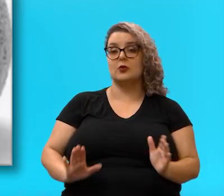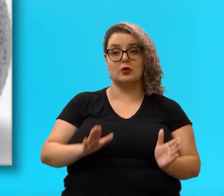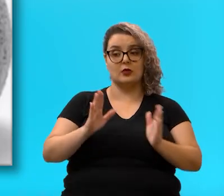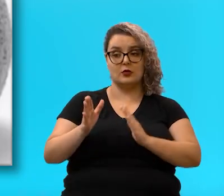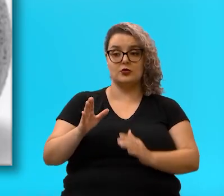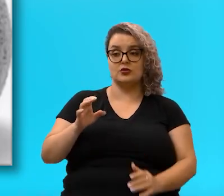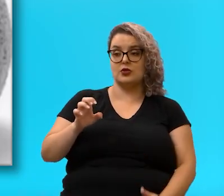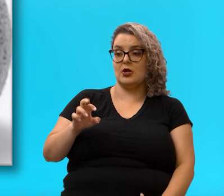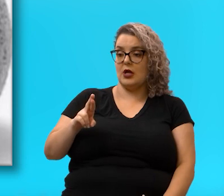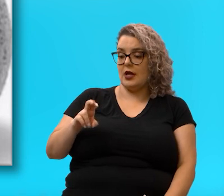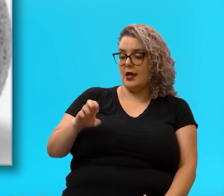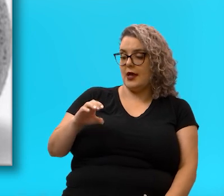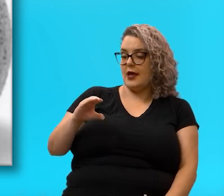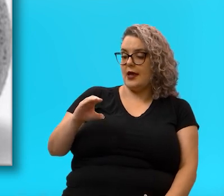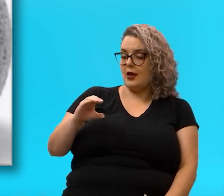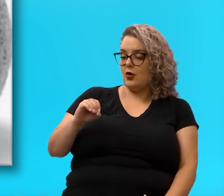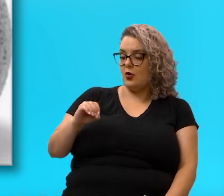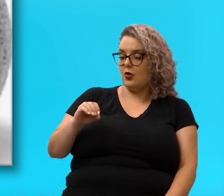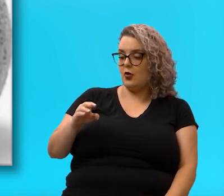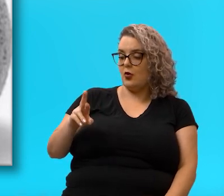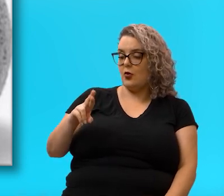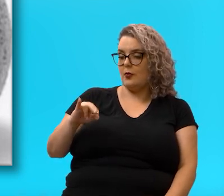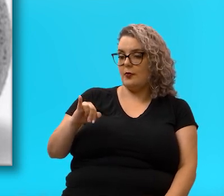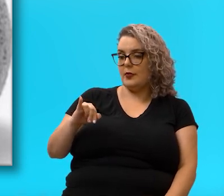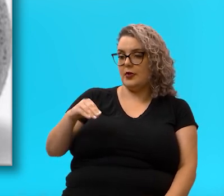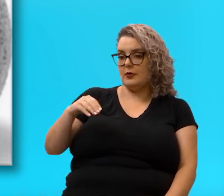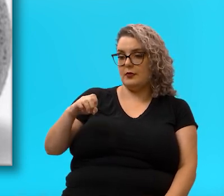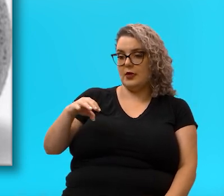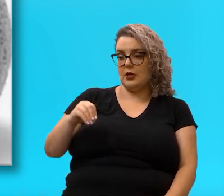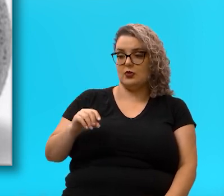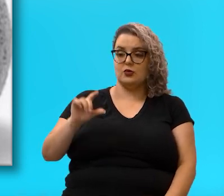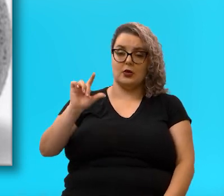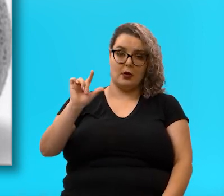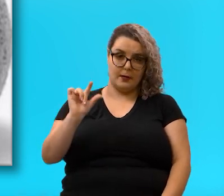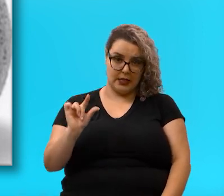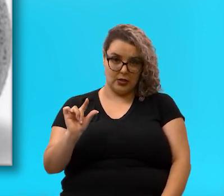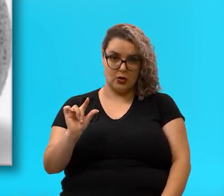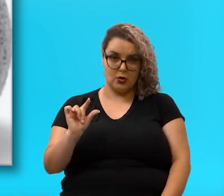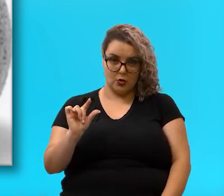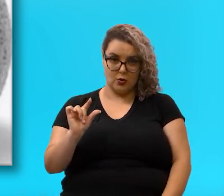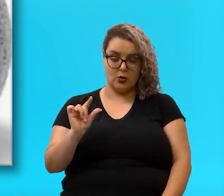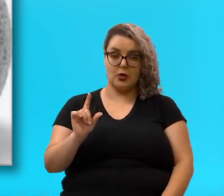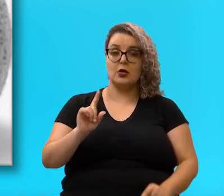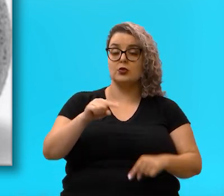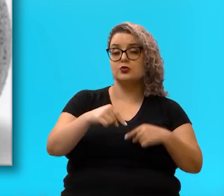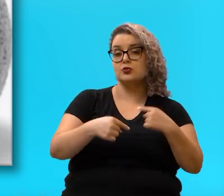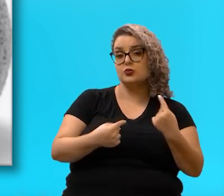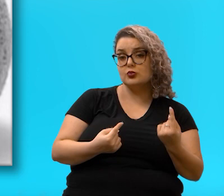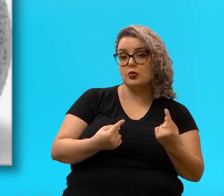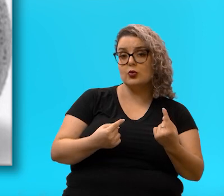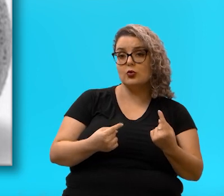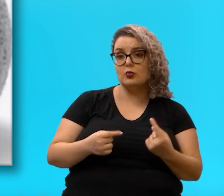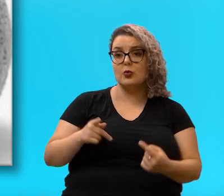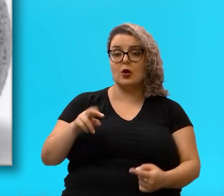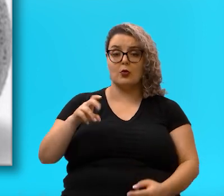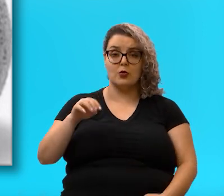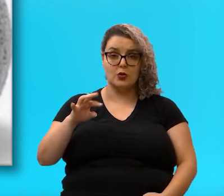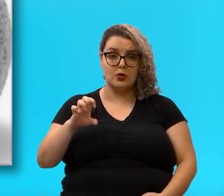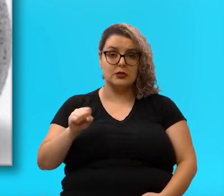de recobrimento ou prótese de resurface, que é essa menorzinha, né? E no outro lado, uma